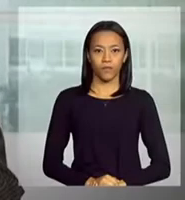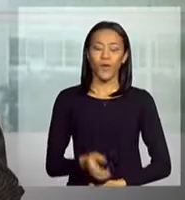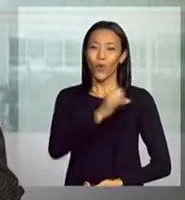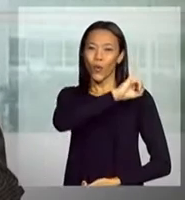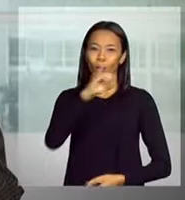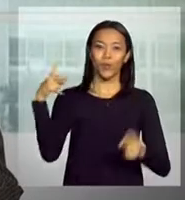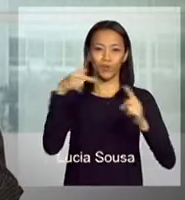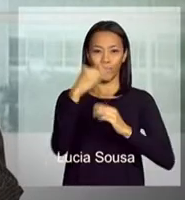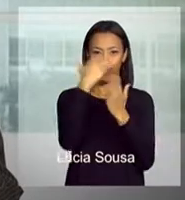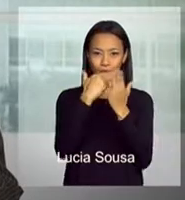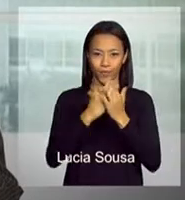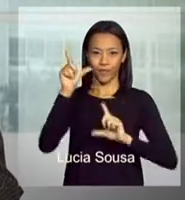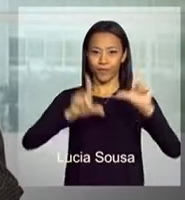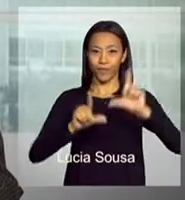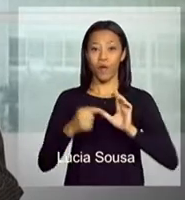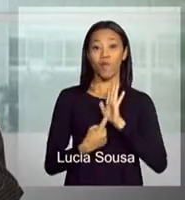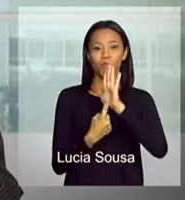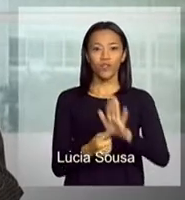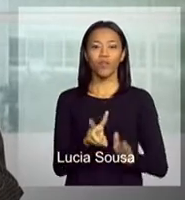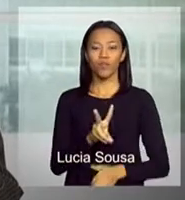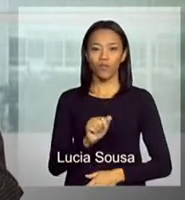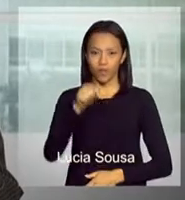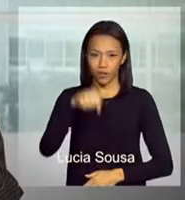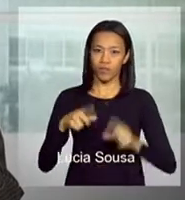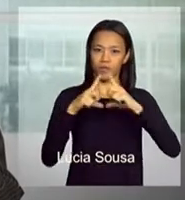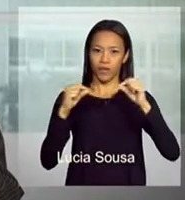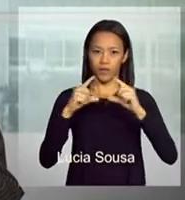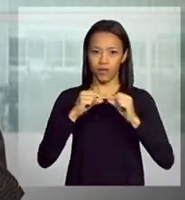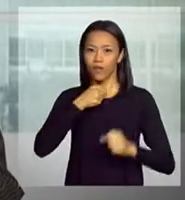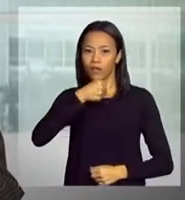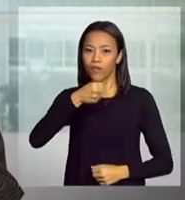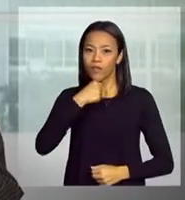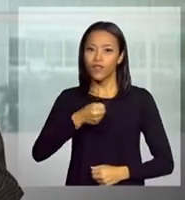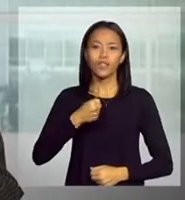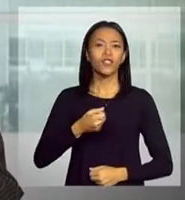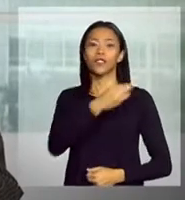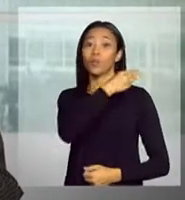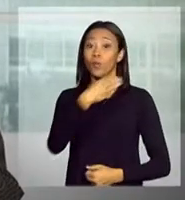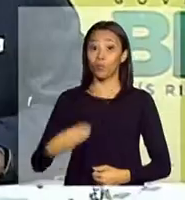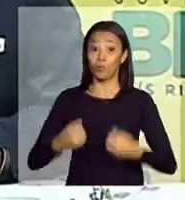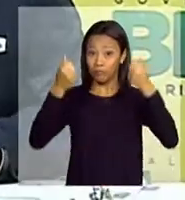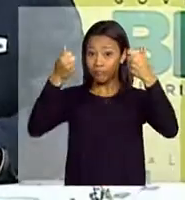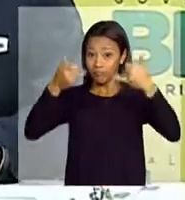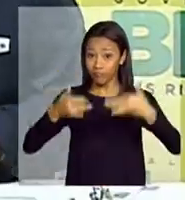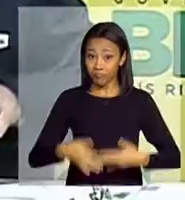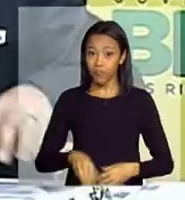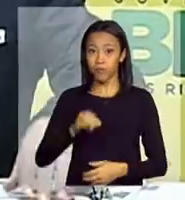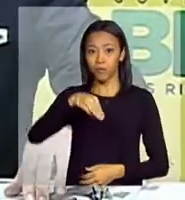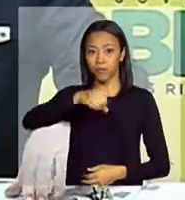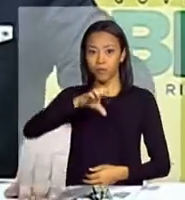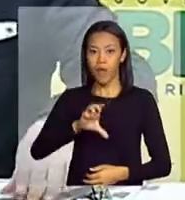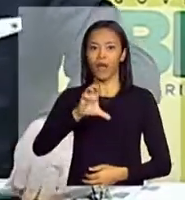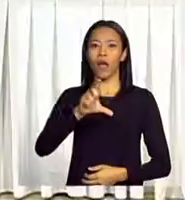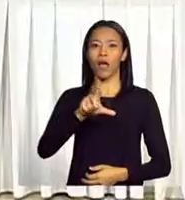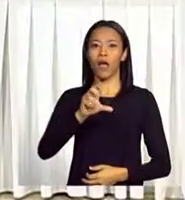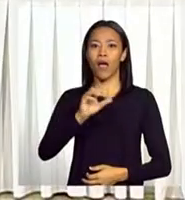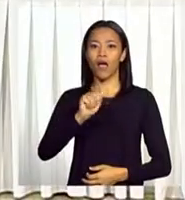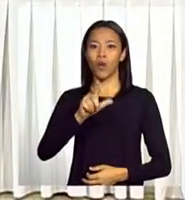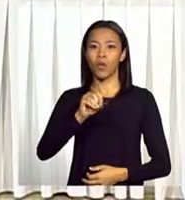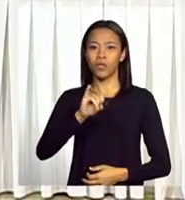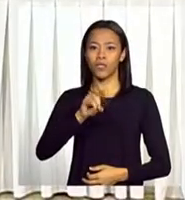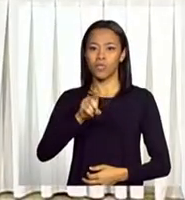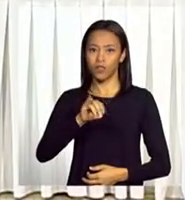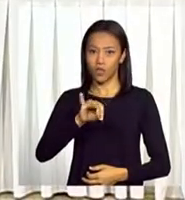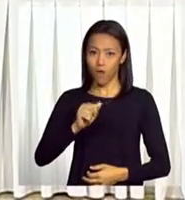Olá interrompemos a programação para transmitir ao vivo de Brasília entrevista coletiva com o ministro da educação aloizio Mercadante